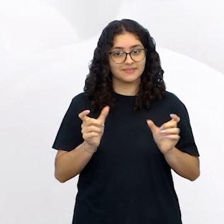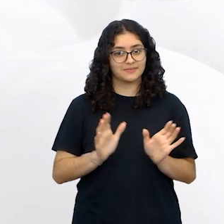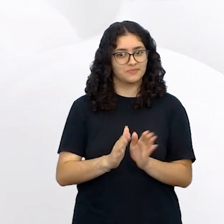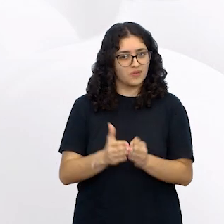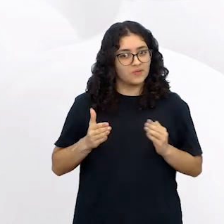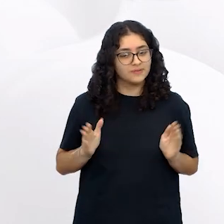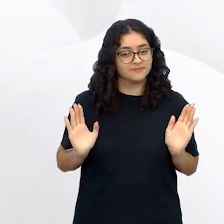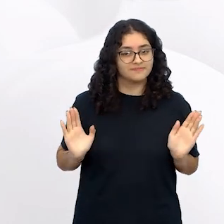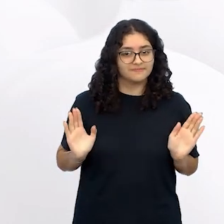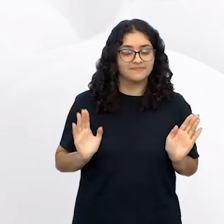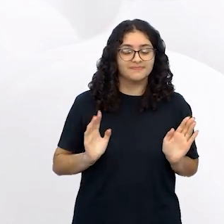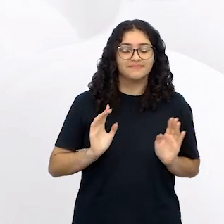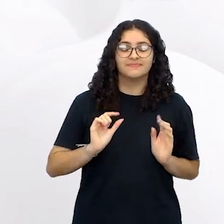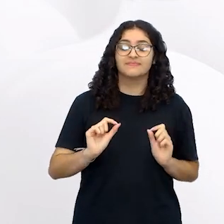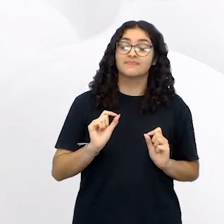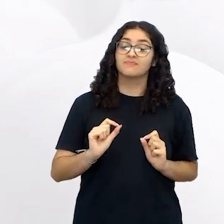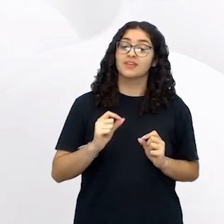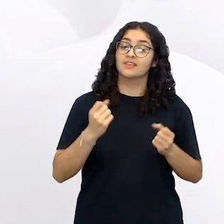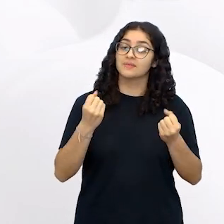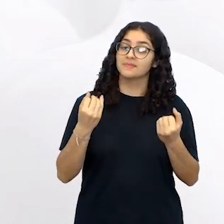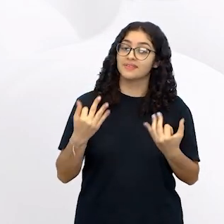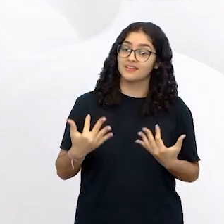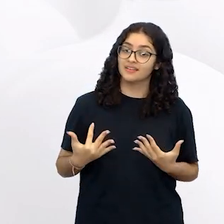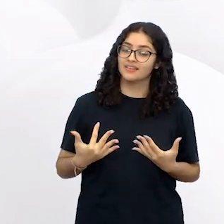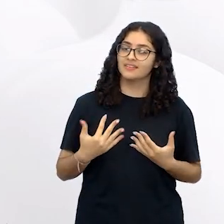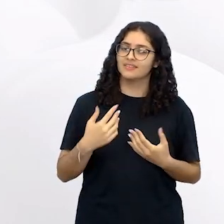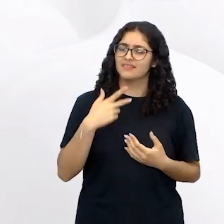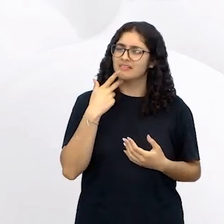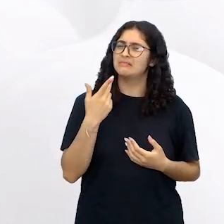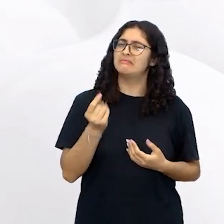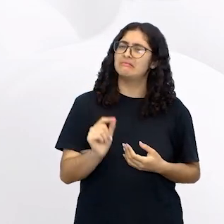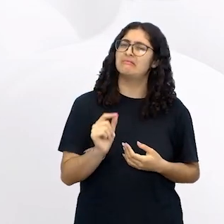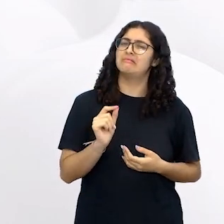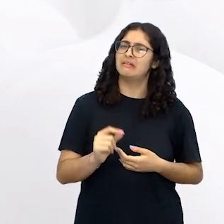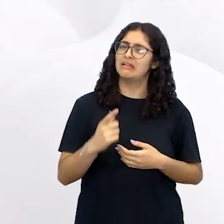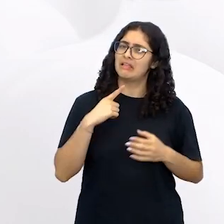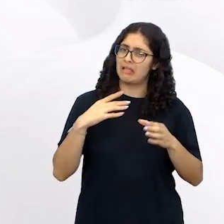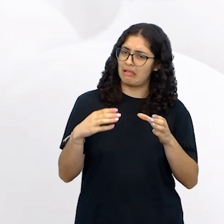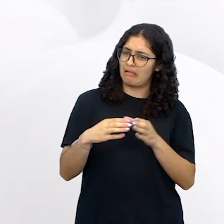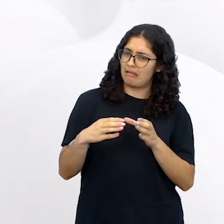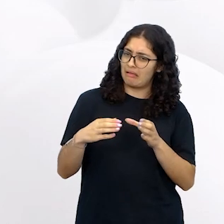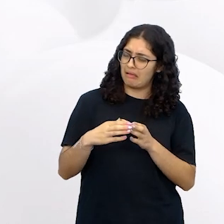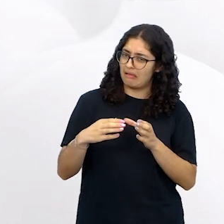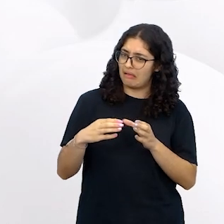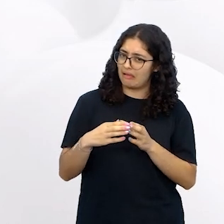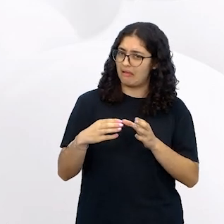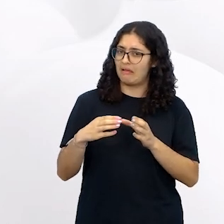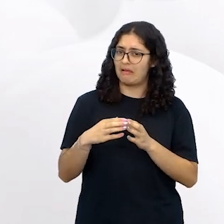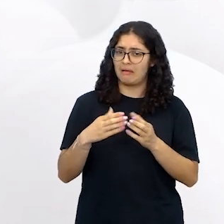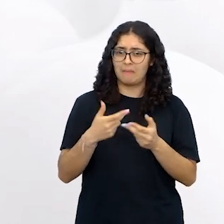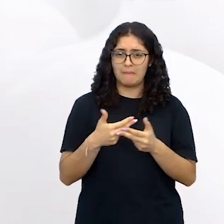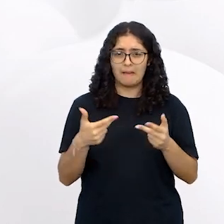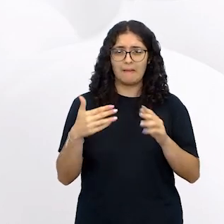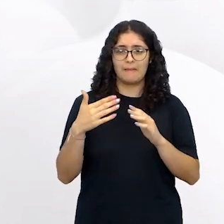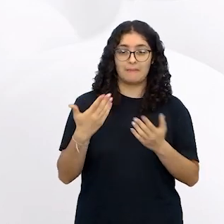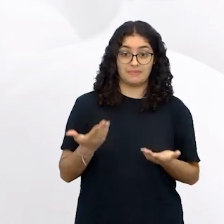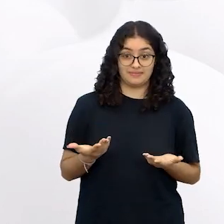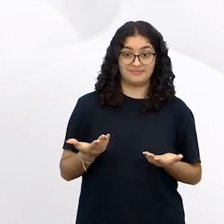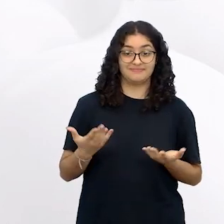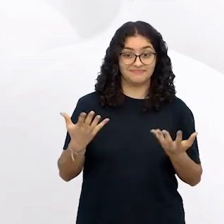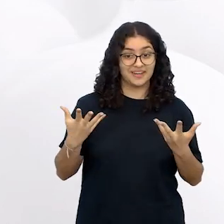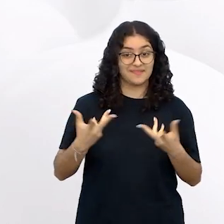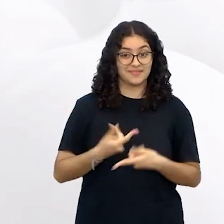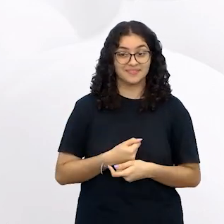hein? Porque a gente vai falando aqui, oráculo ali, para o pessoal achar que tem uma equipe aqui de 700 pessoas. Mas tem uma equipe muito boa